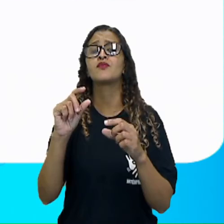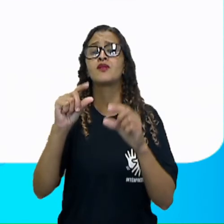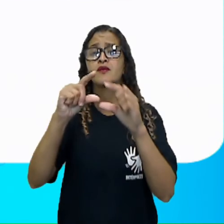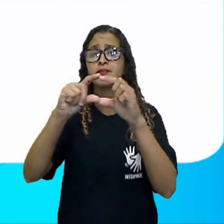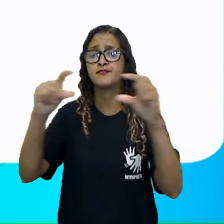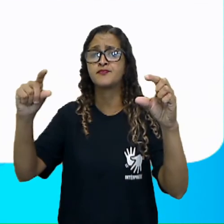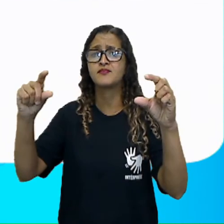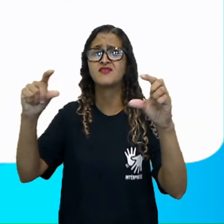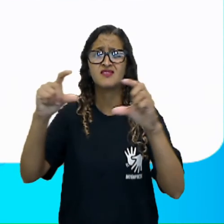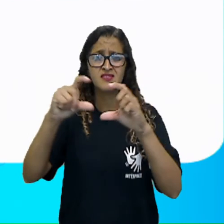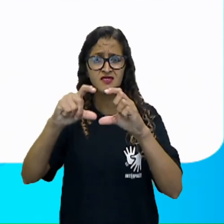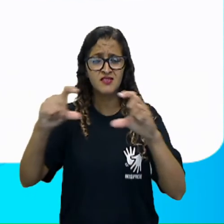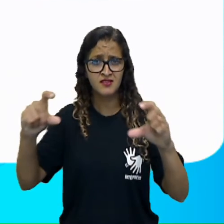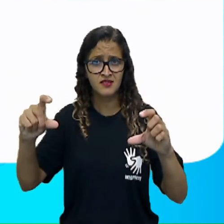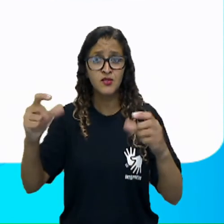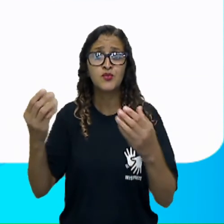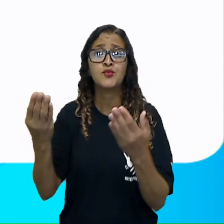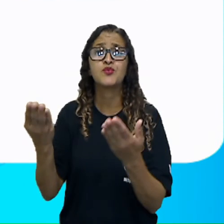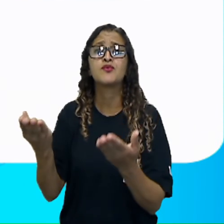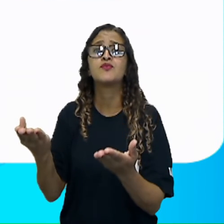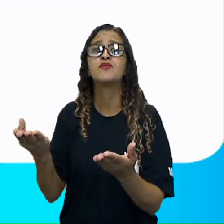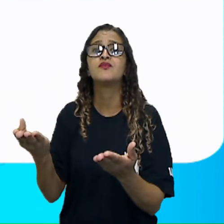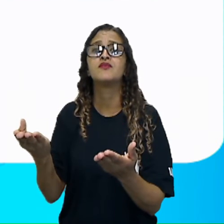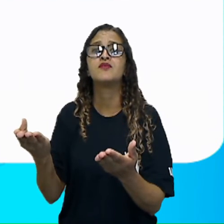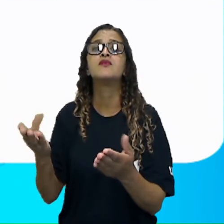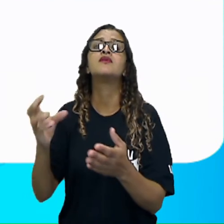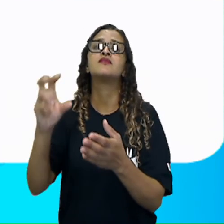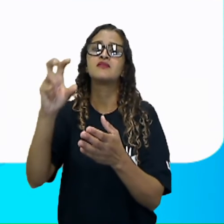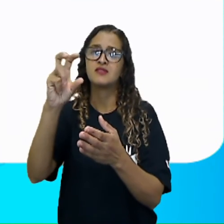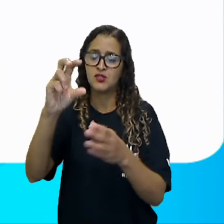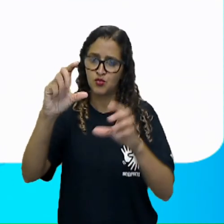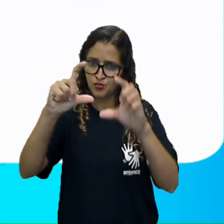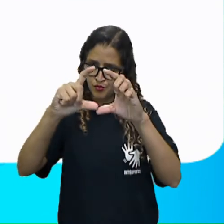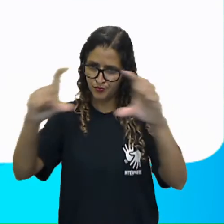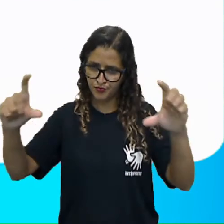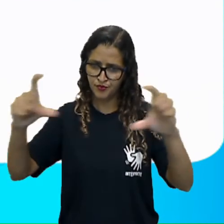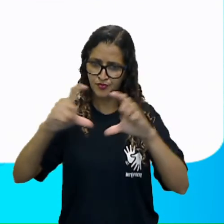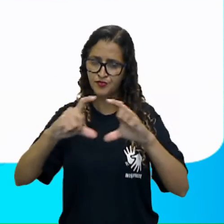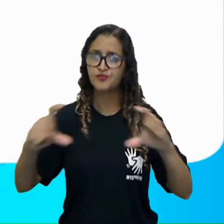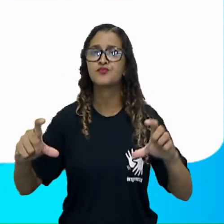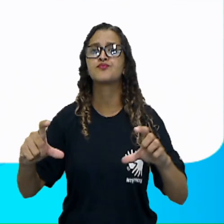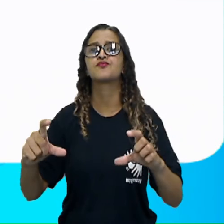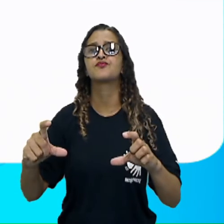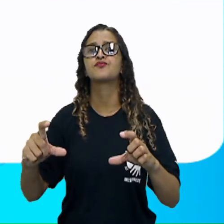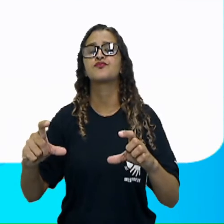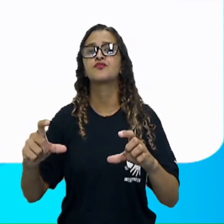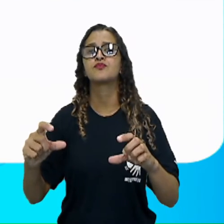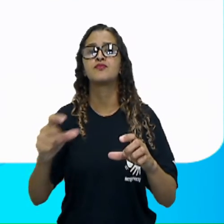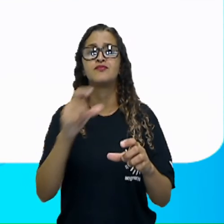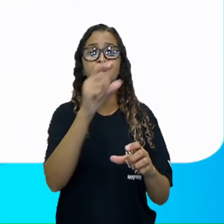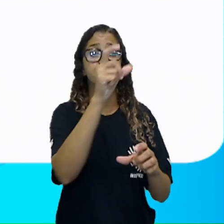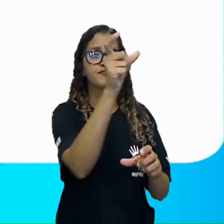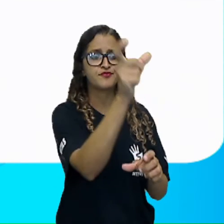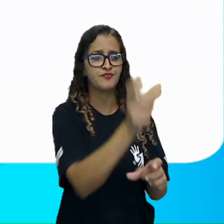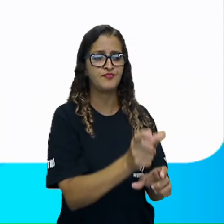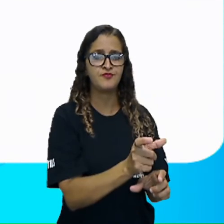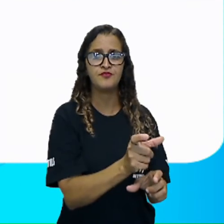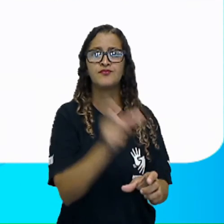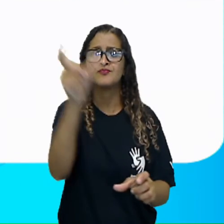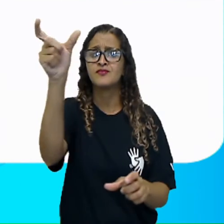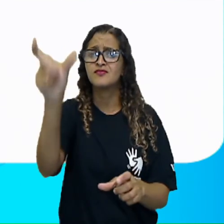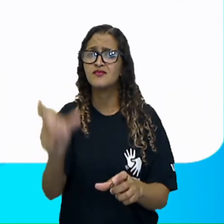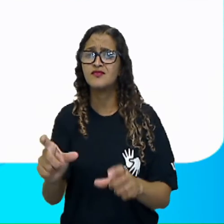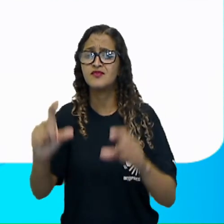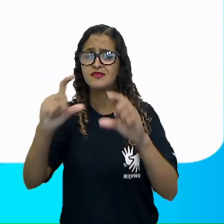você observou enquanto eu lia, nós temos 5 parágrafos. Relacione o assunto tratado em